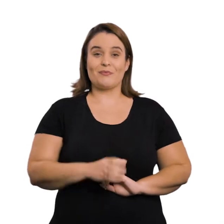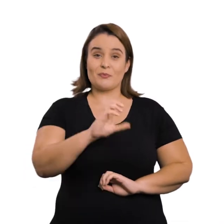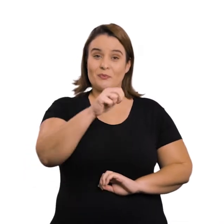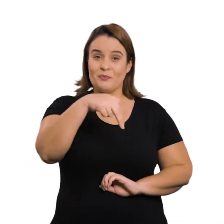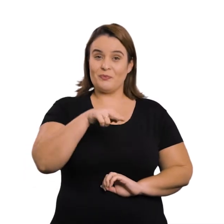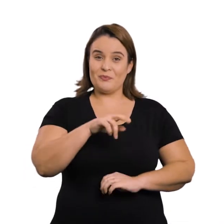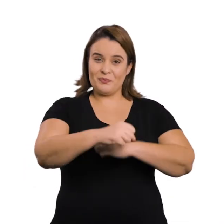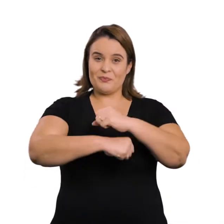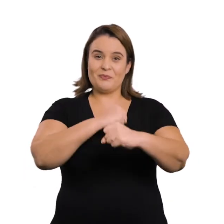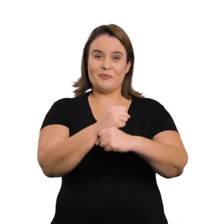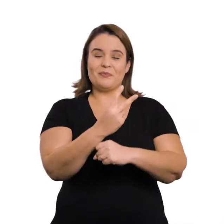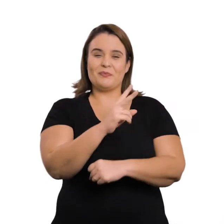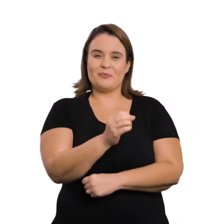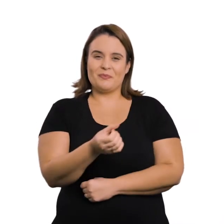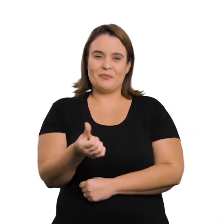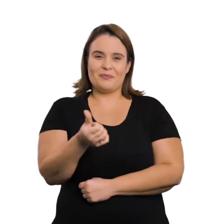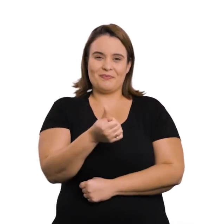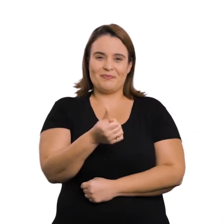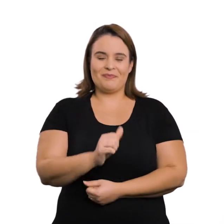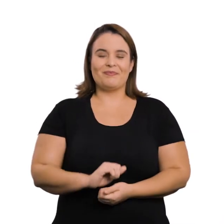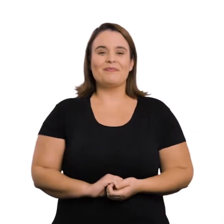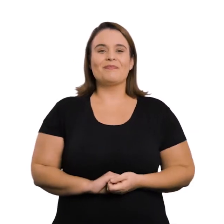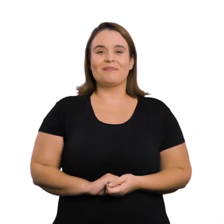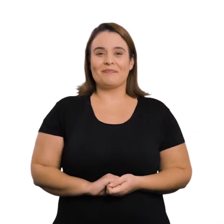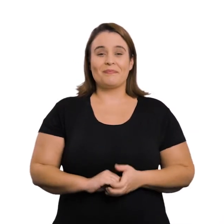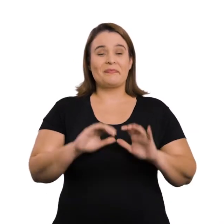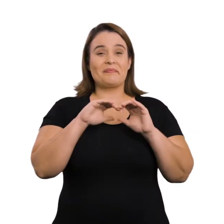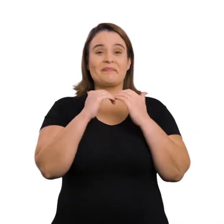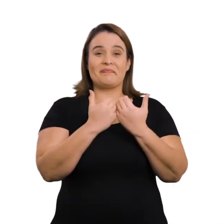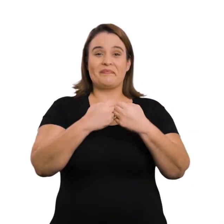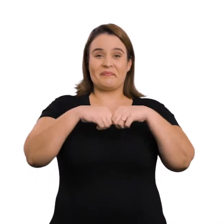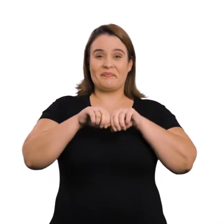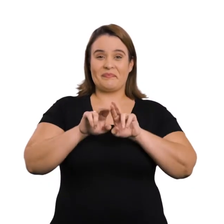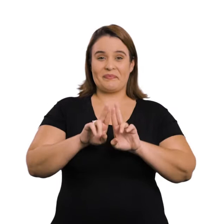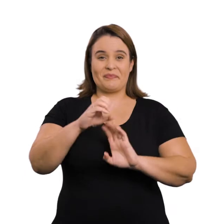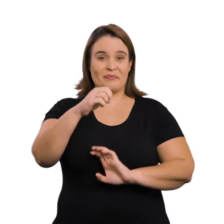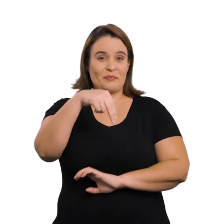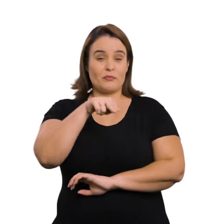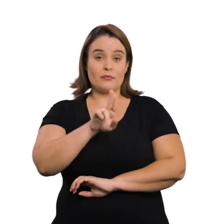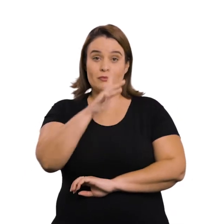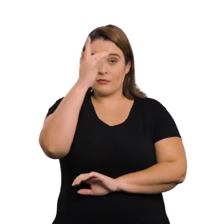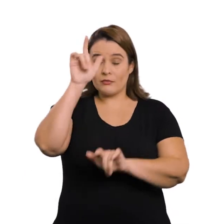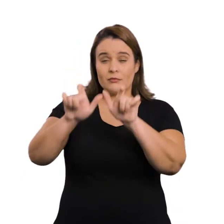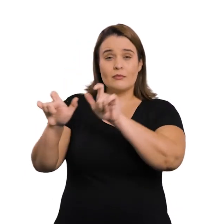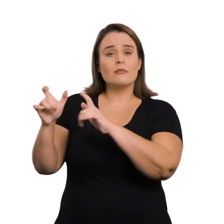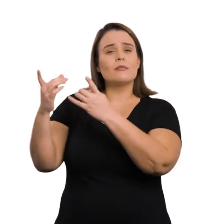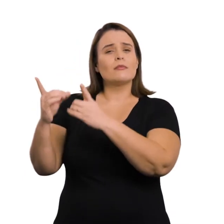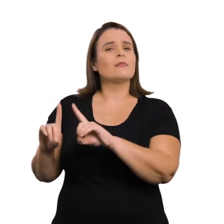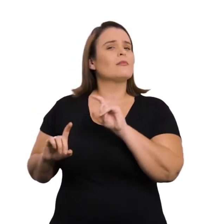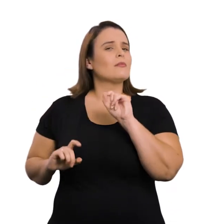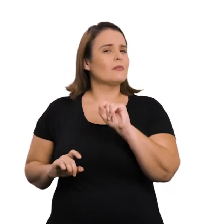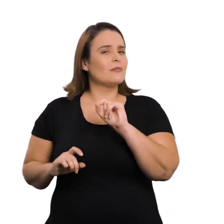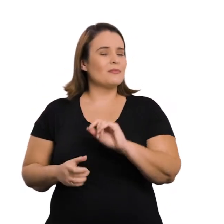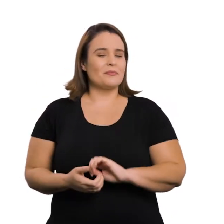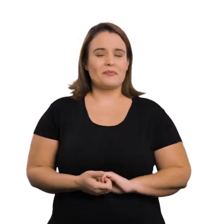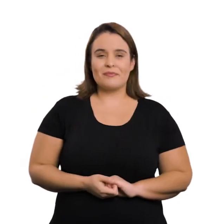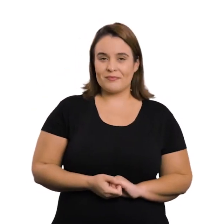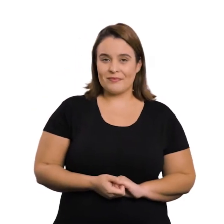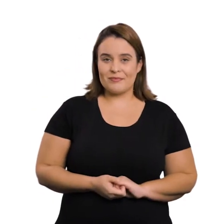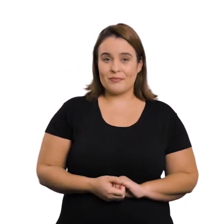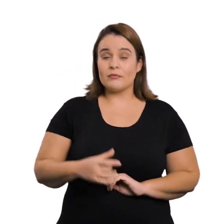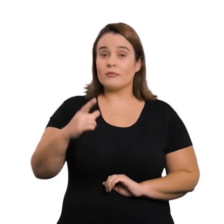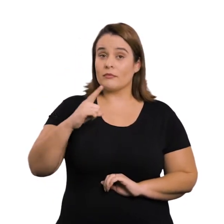ONU, 2006. Segundo a Convenção da ONU, as pessoas com deficiência são,